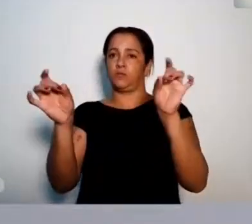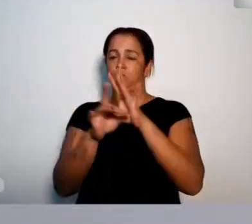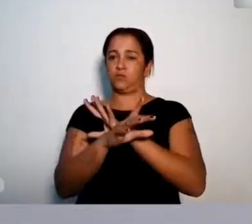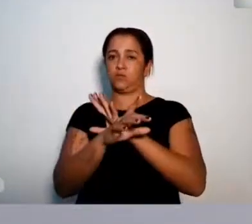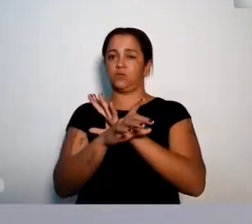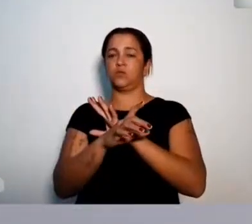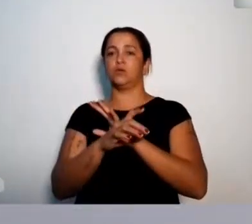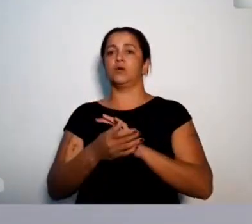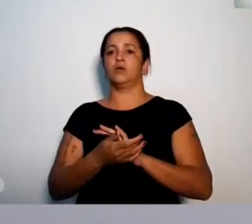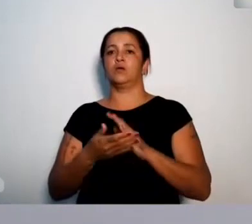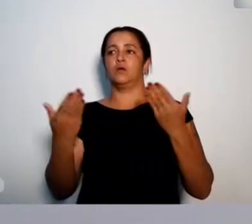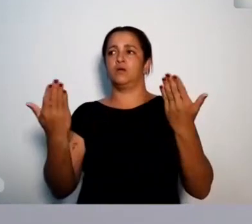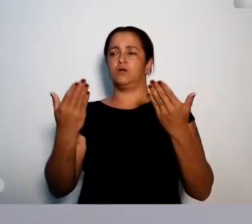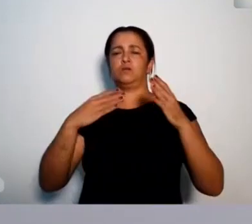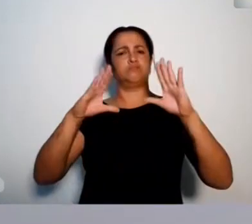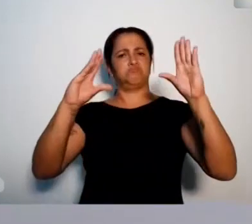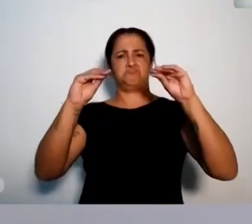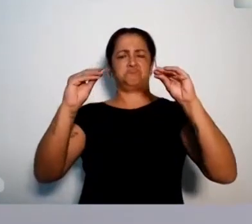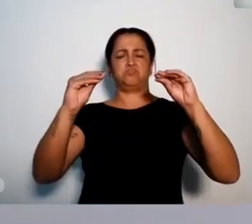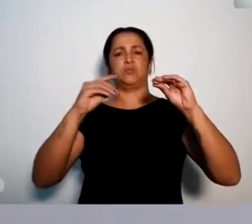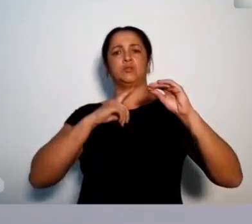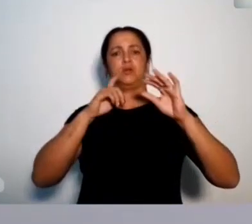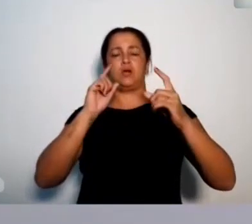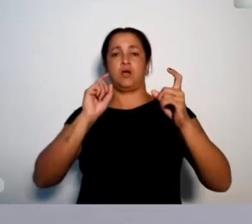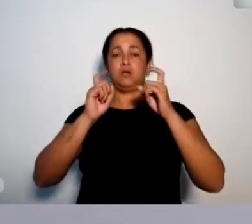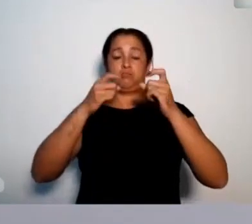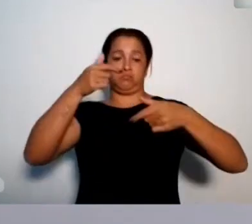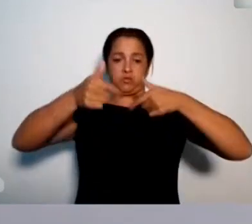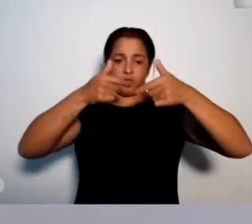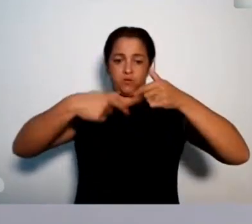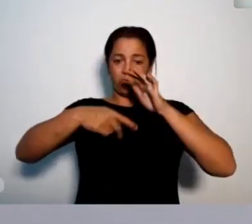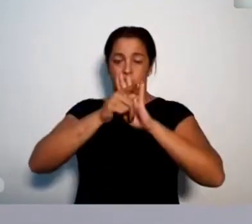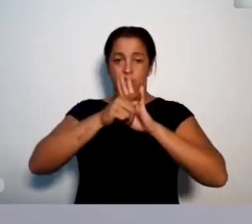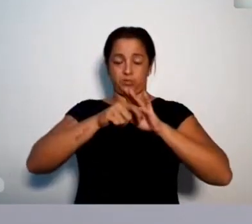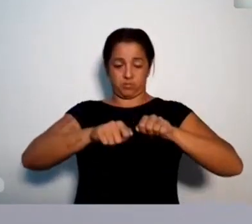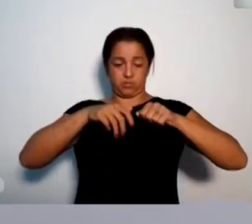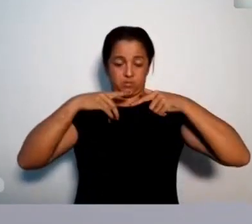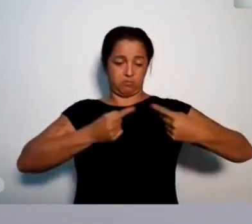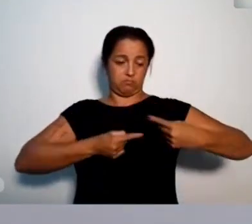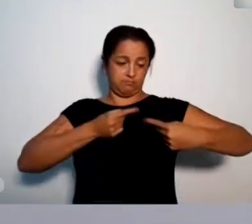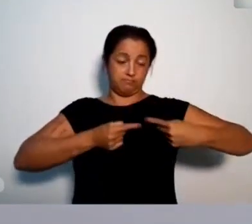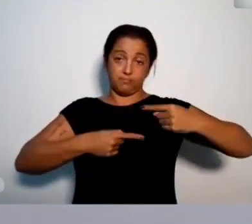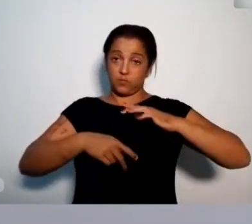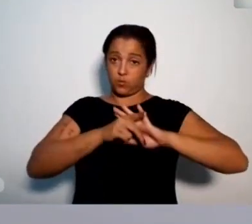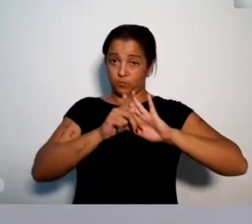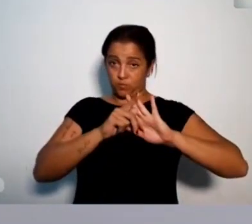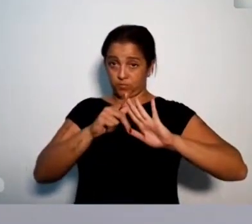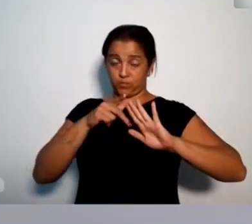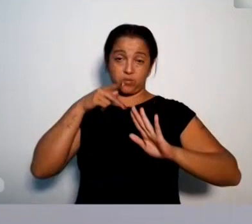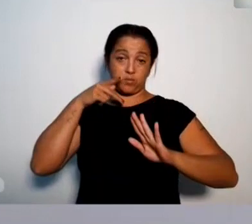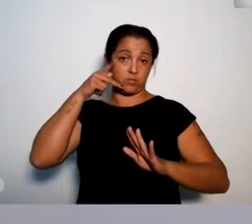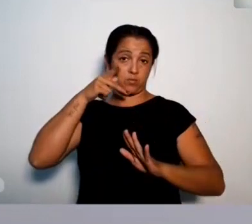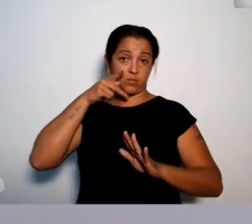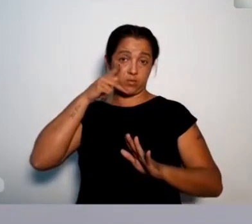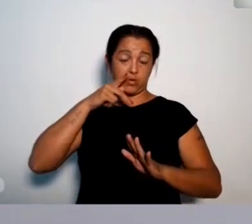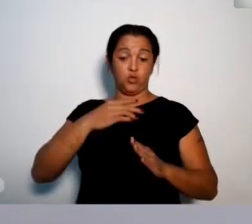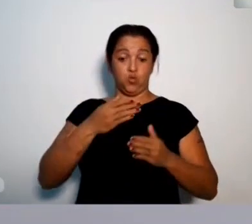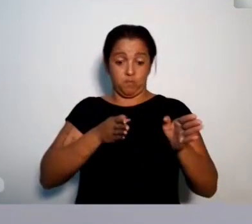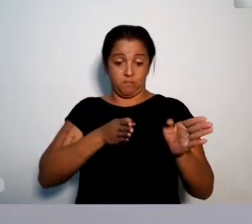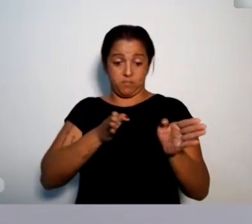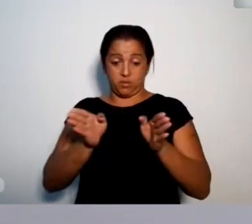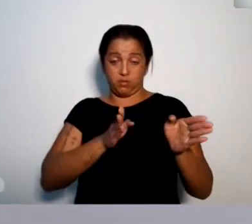noite, encerrando as atividades parlamentares do corrente ano, no período 23 de dezembro a 2 de fevereiro